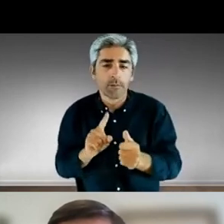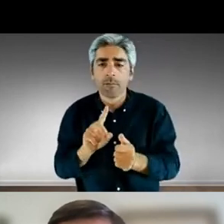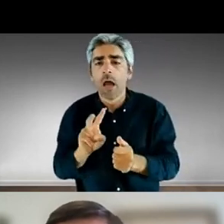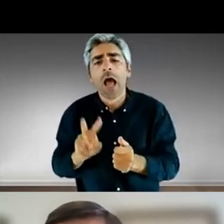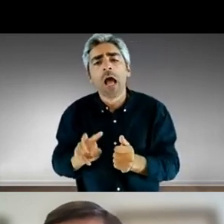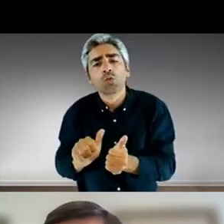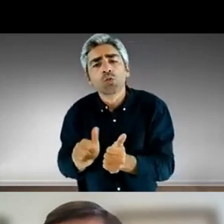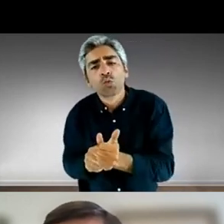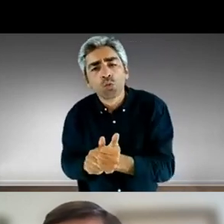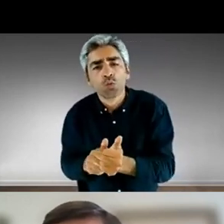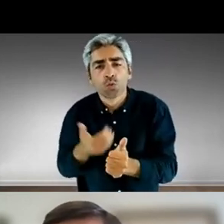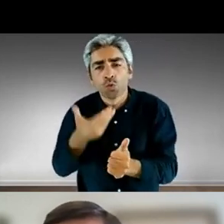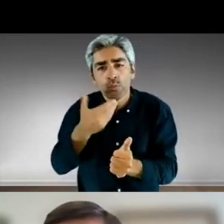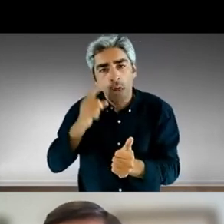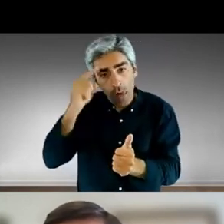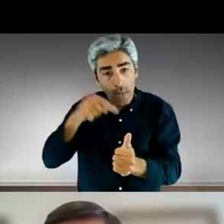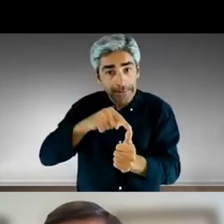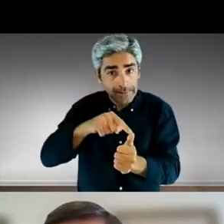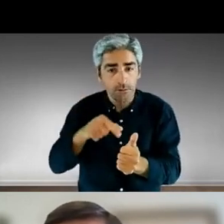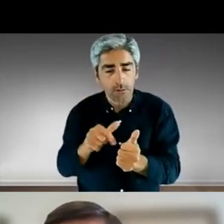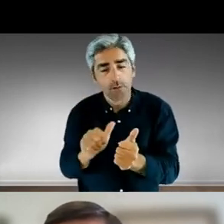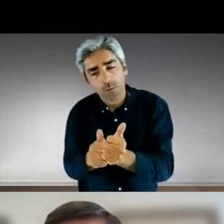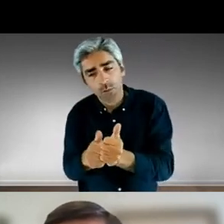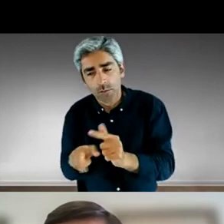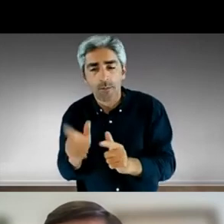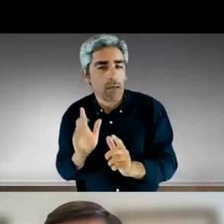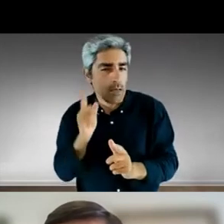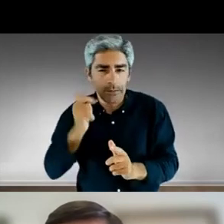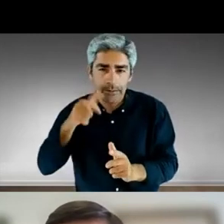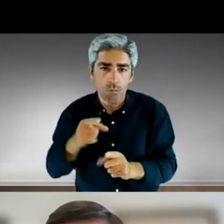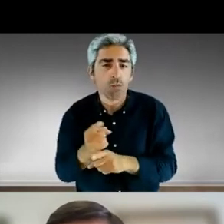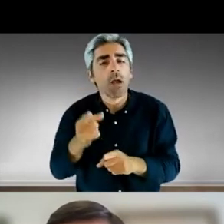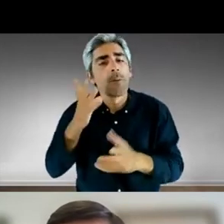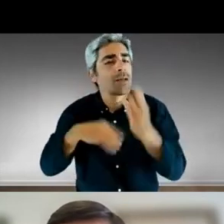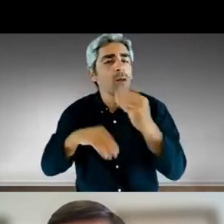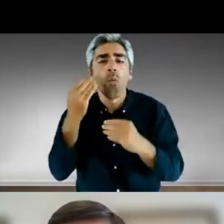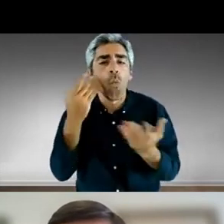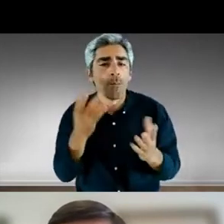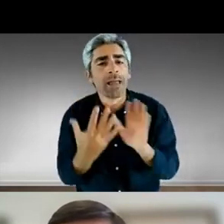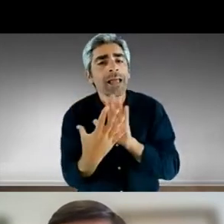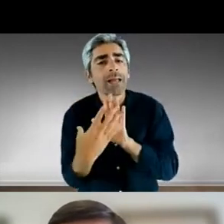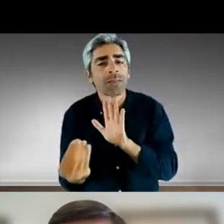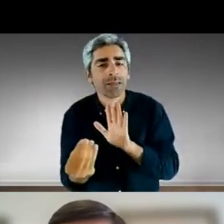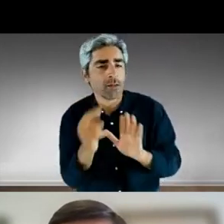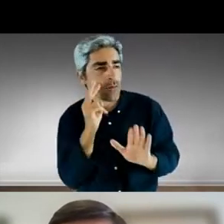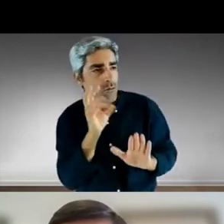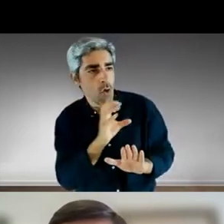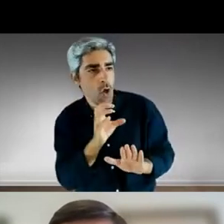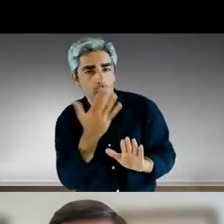mais experiente é essencial, porque o ser humano acaba por aprender também por imitação. E então,